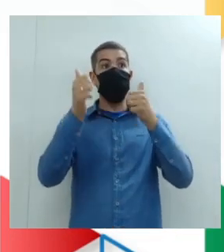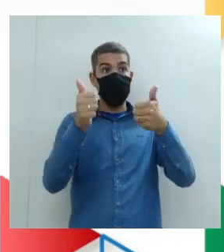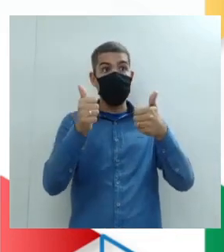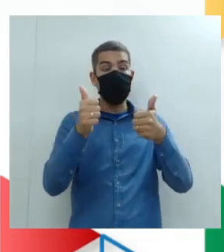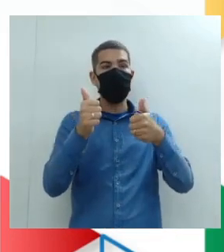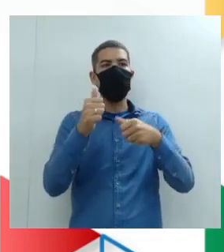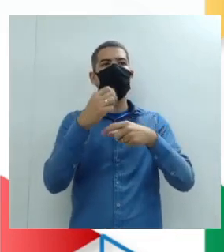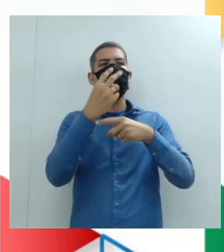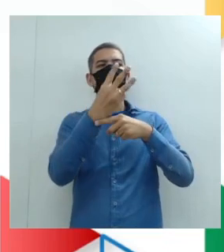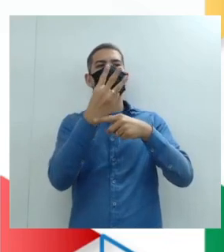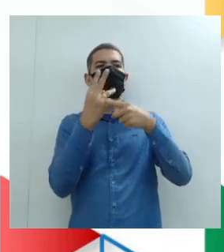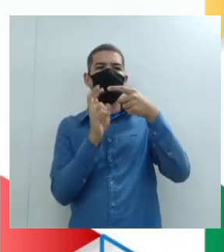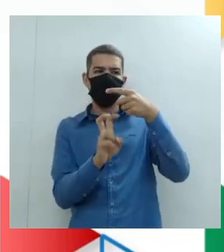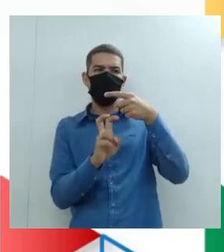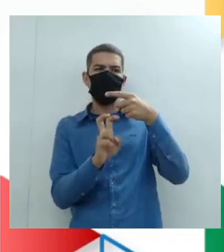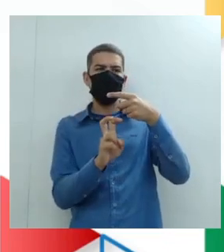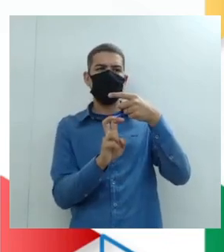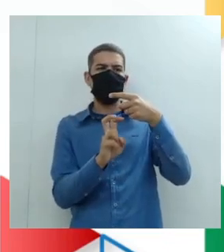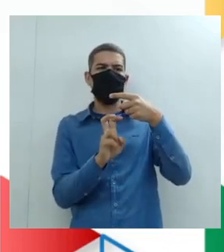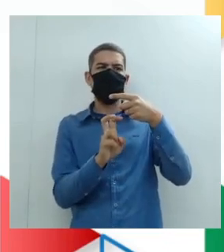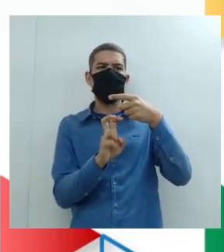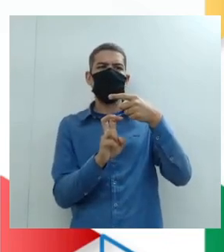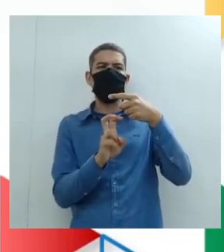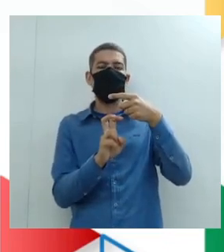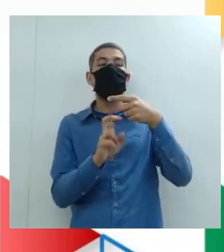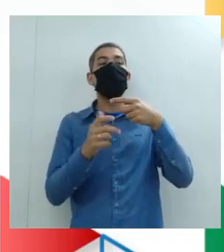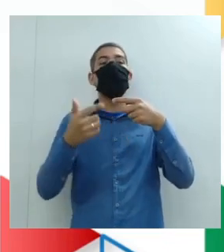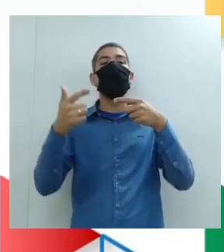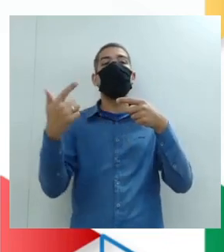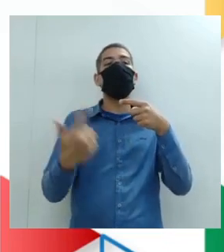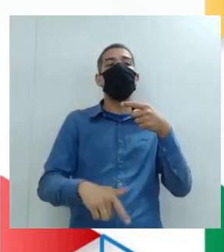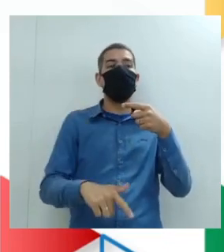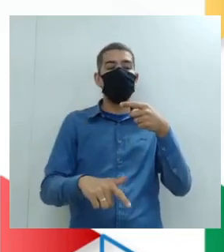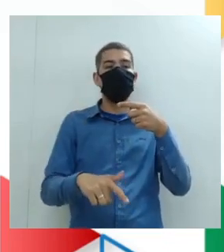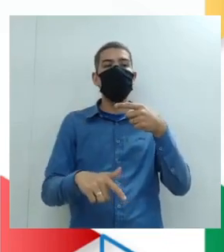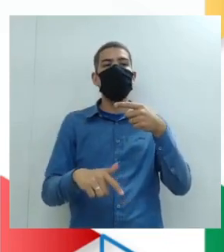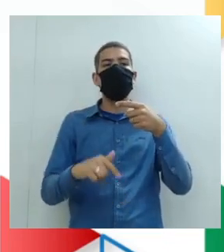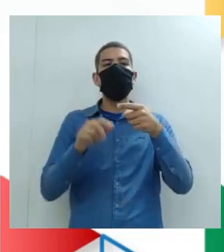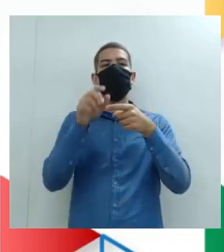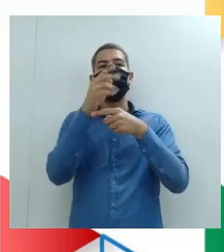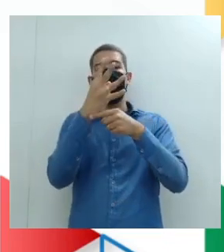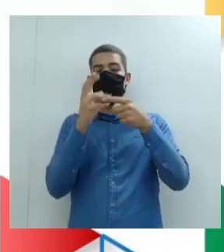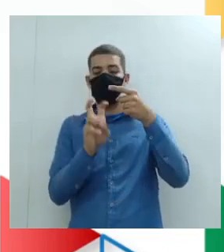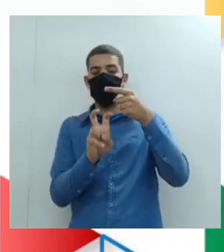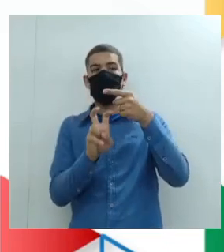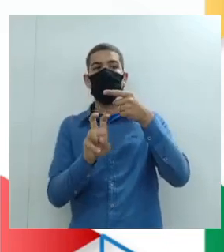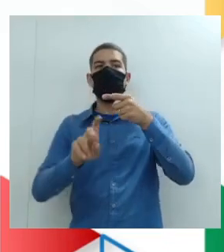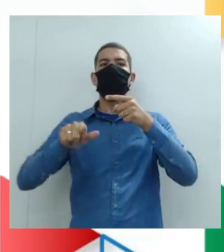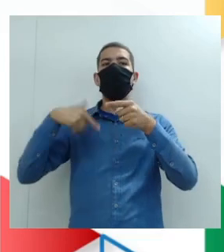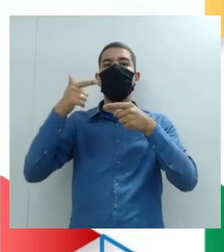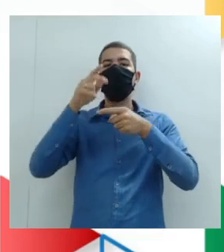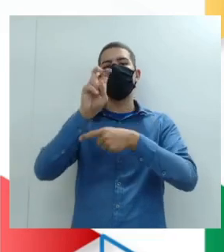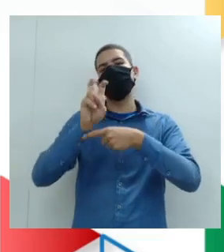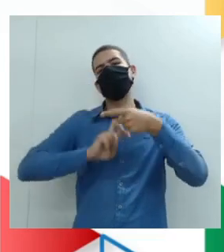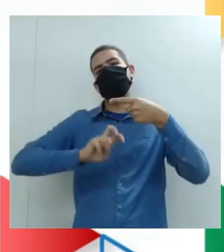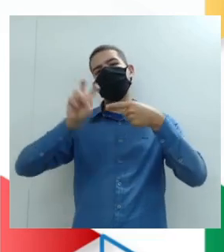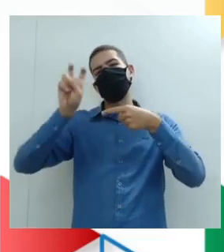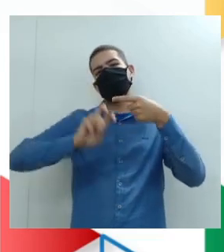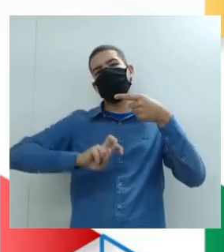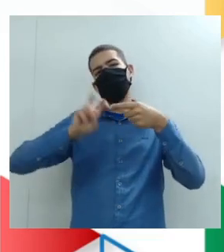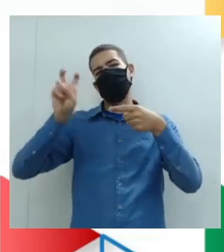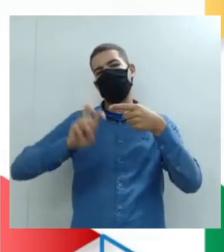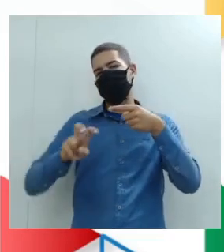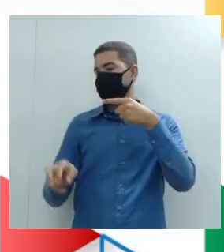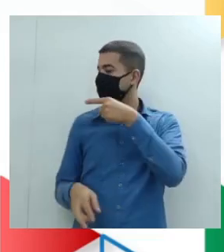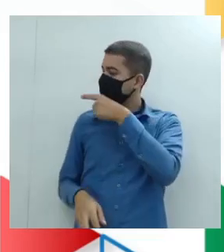mais carga ainda, 3 das 5 cargas que ela vai chegar, que é o total. E depois 4 sobre 5 e por fim, ela está